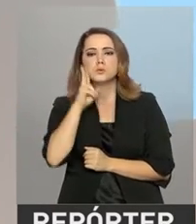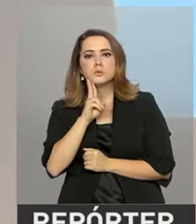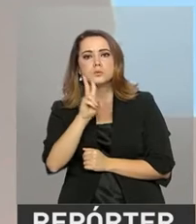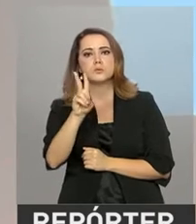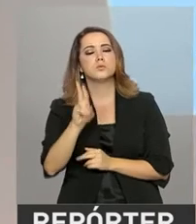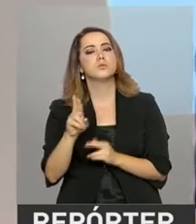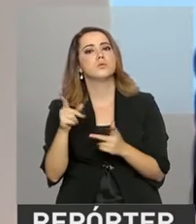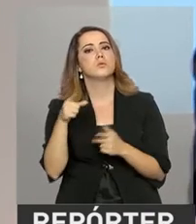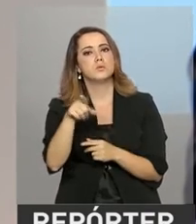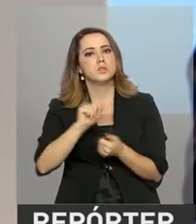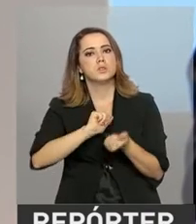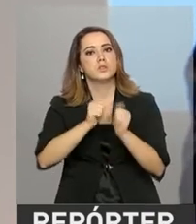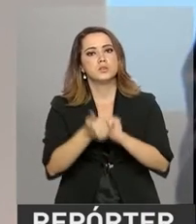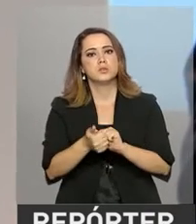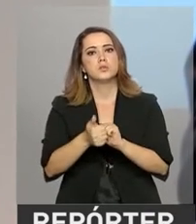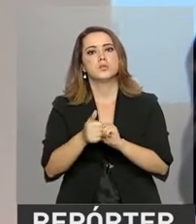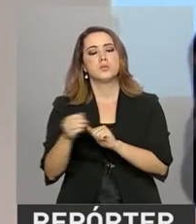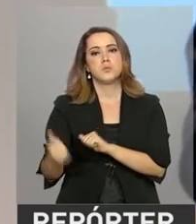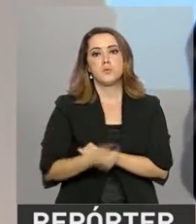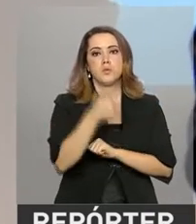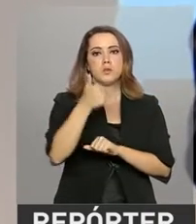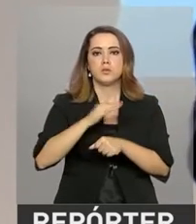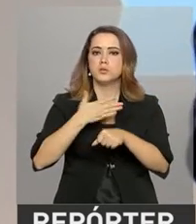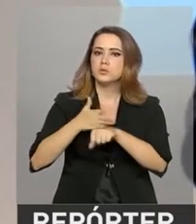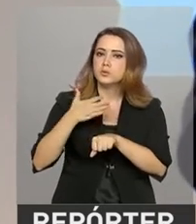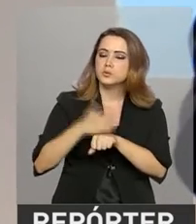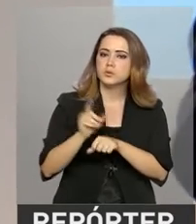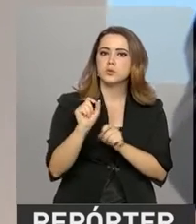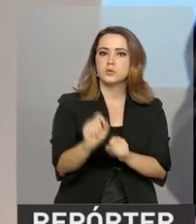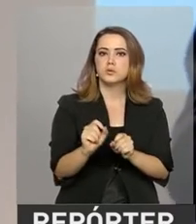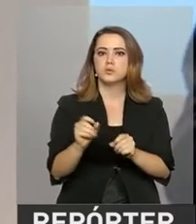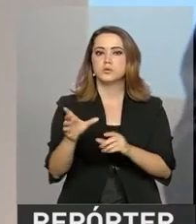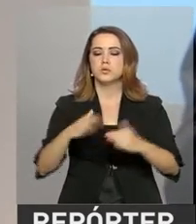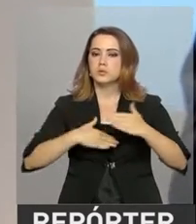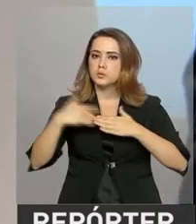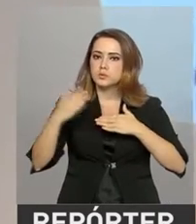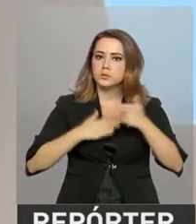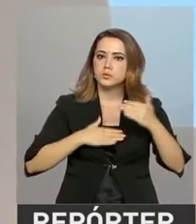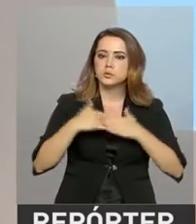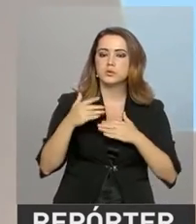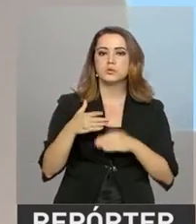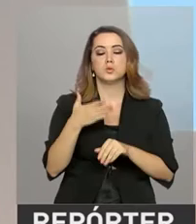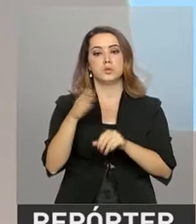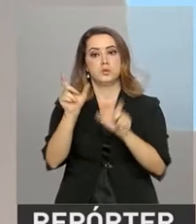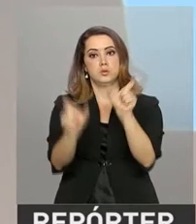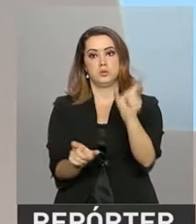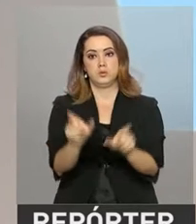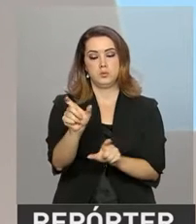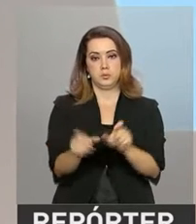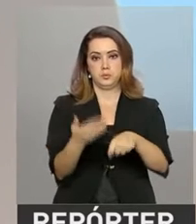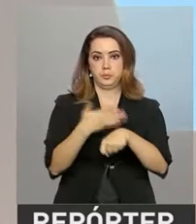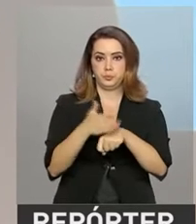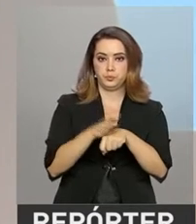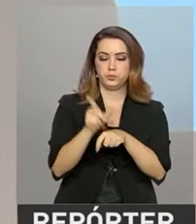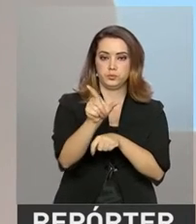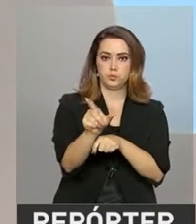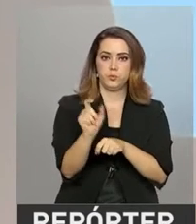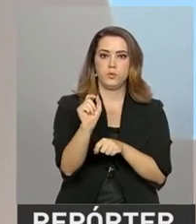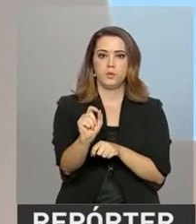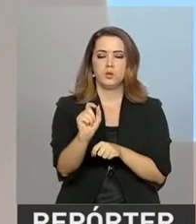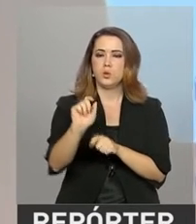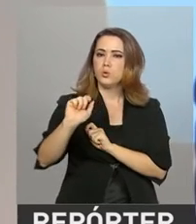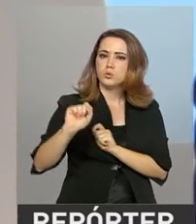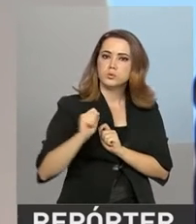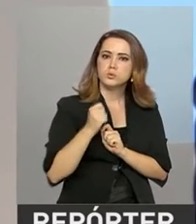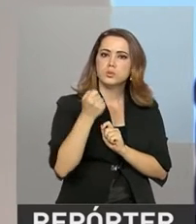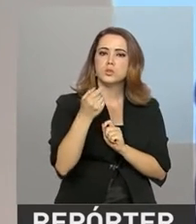a prática e valorizar as atividades com os treinadores. Utilizando, né, da